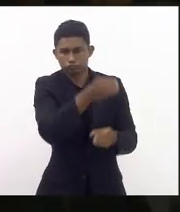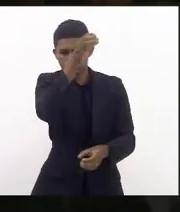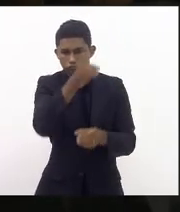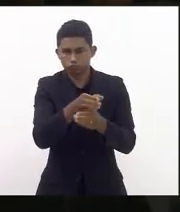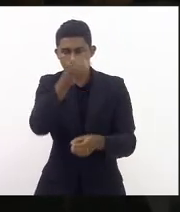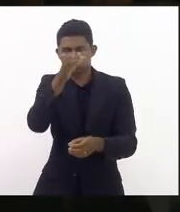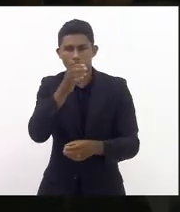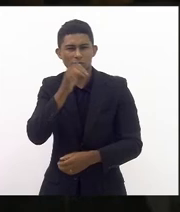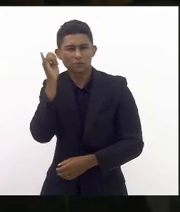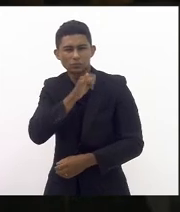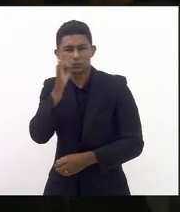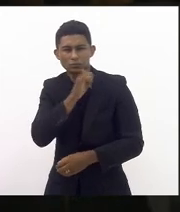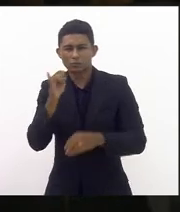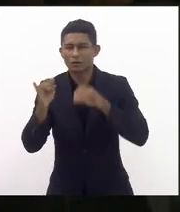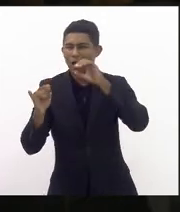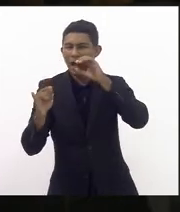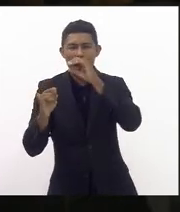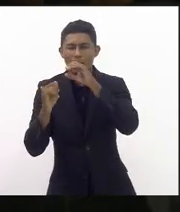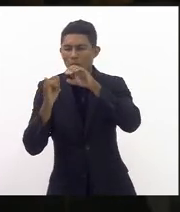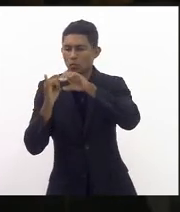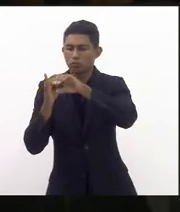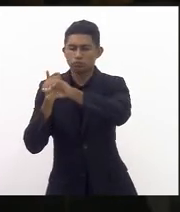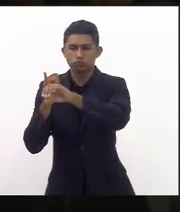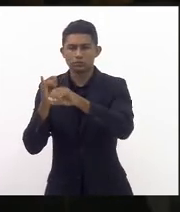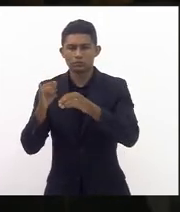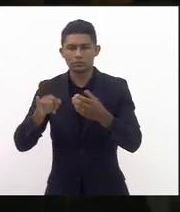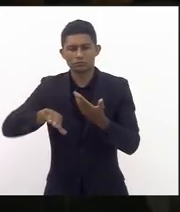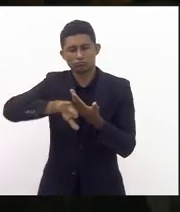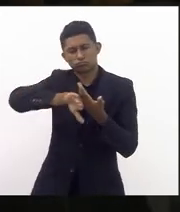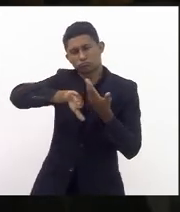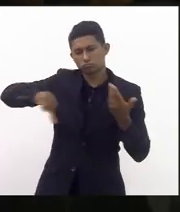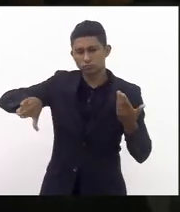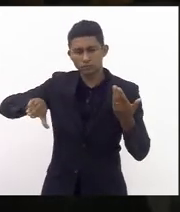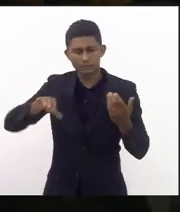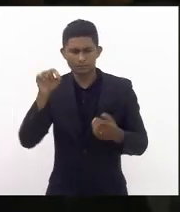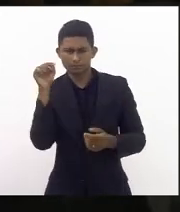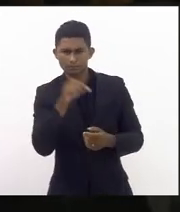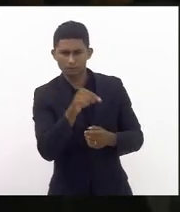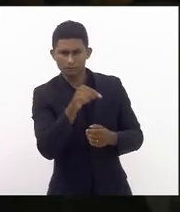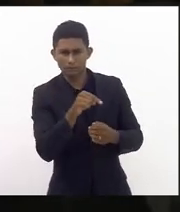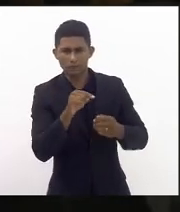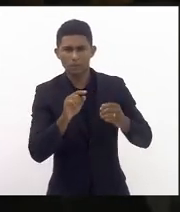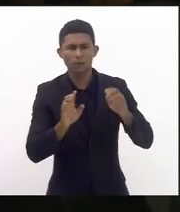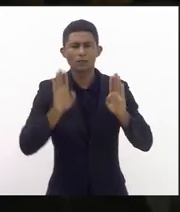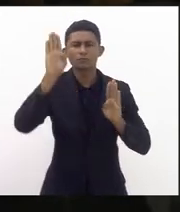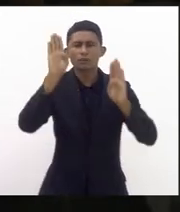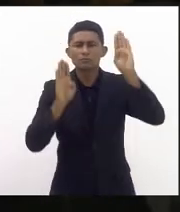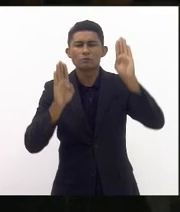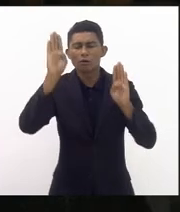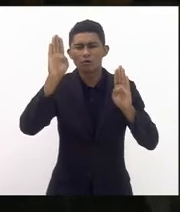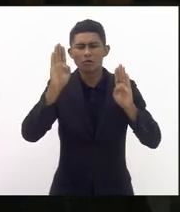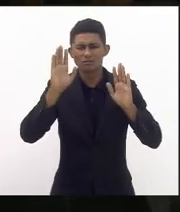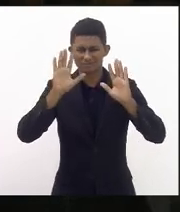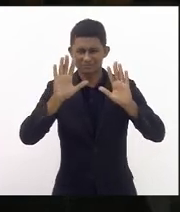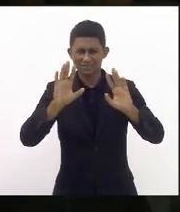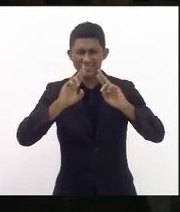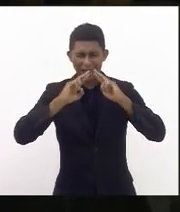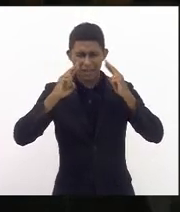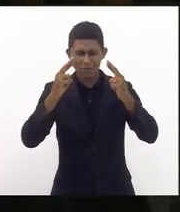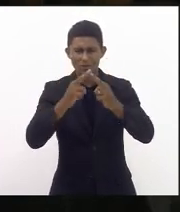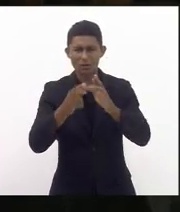fosse possível. E licenciou as torres, não fez audiência pública, fez uma